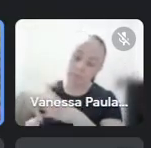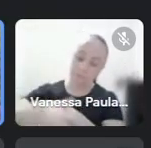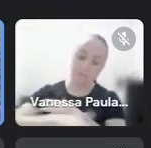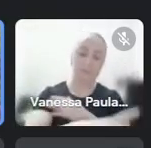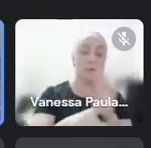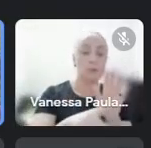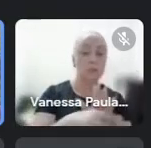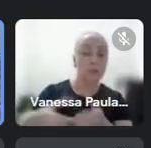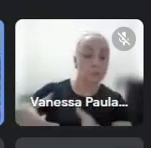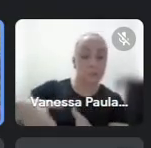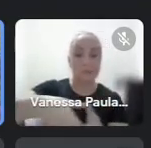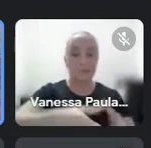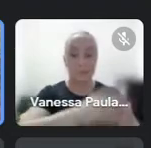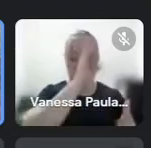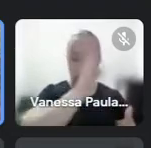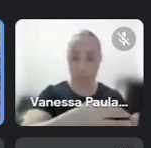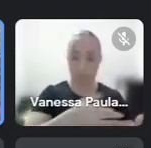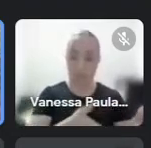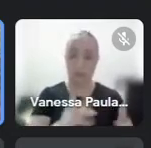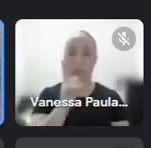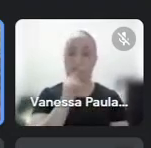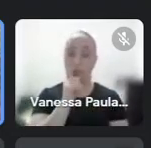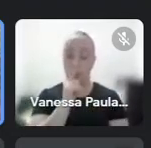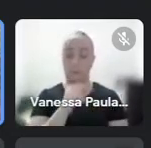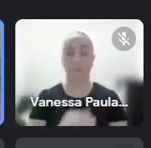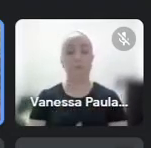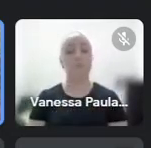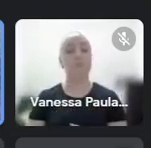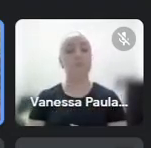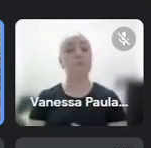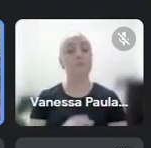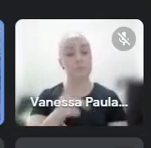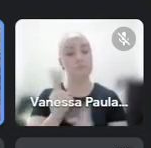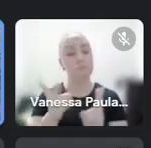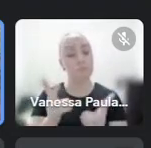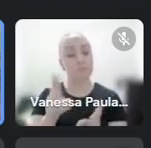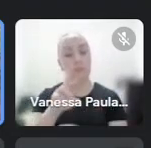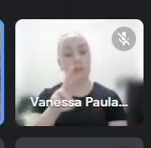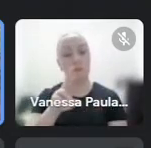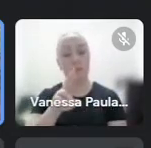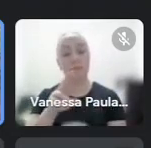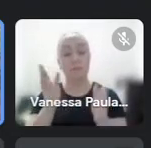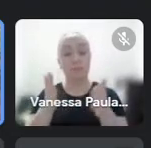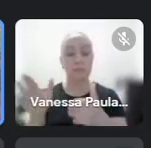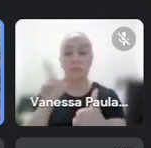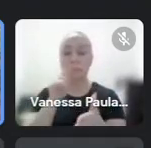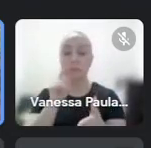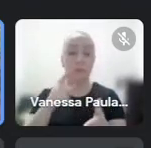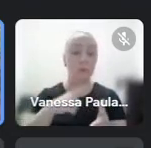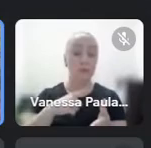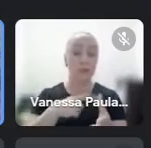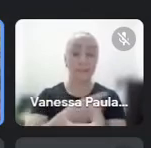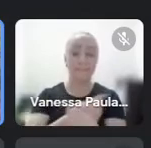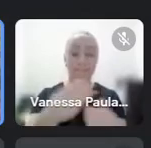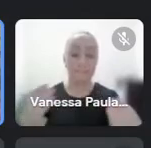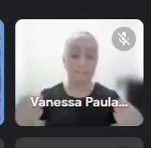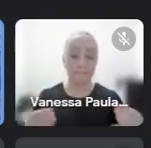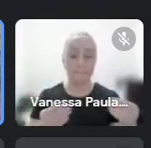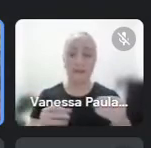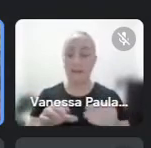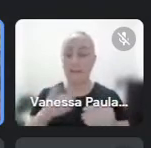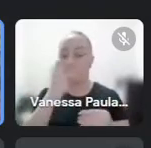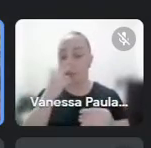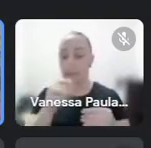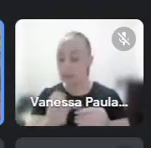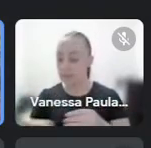Então, o rio Itacaiunas aqui, como vocês vão ver depois, ele é cheio de brotas, tanto das